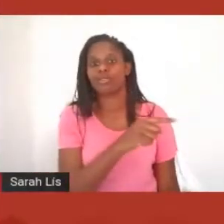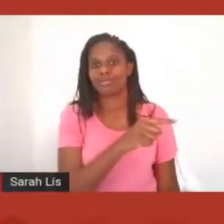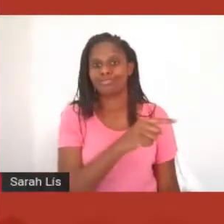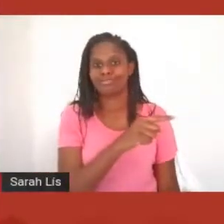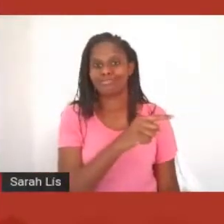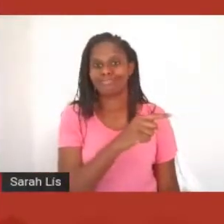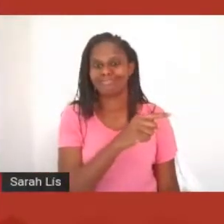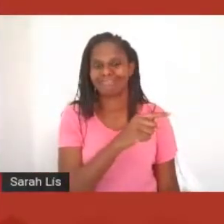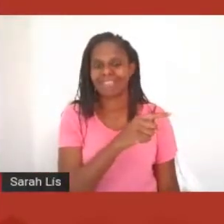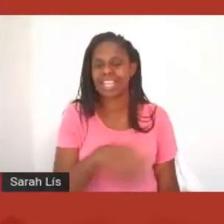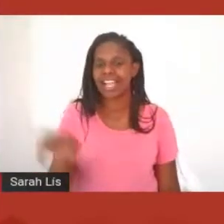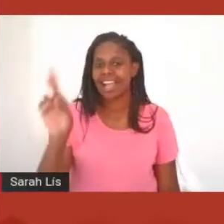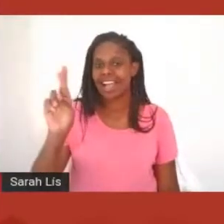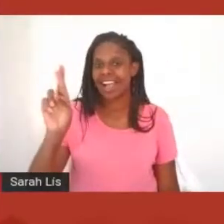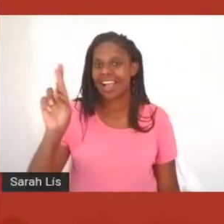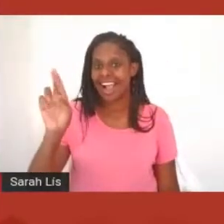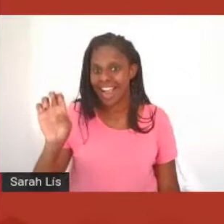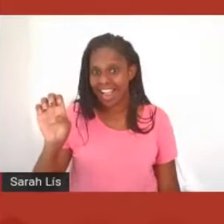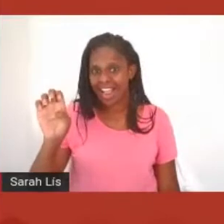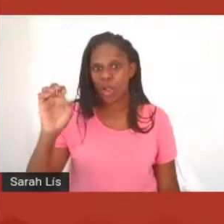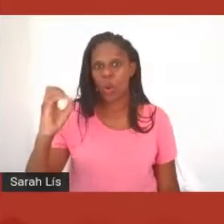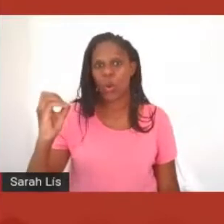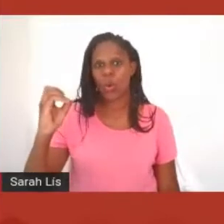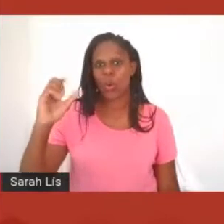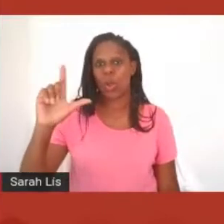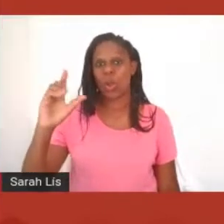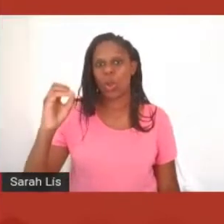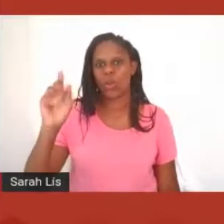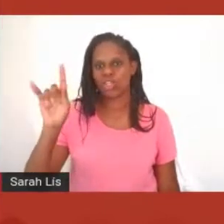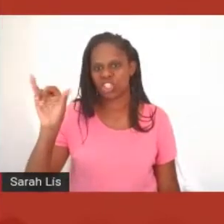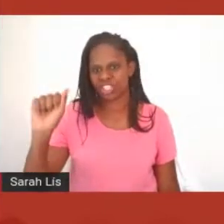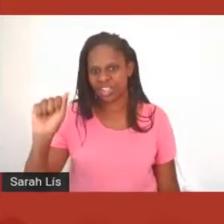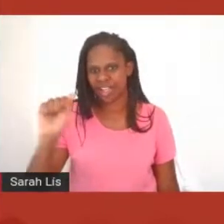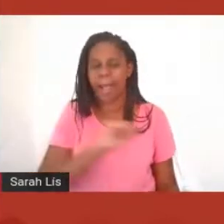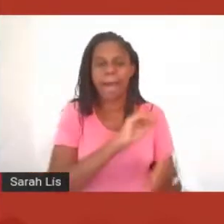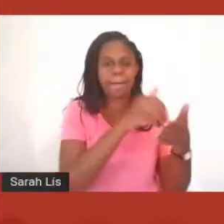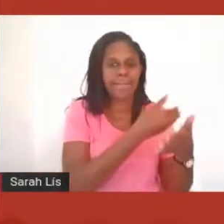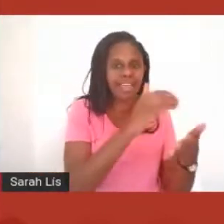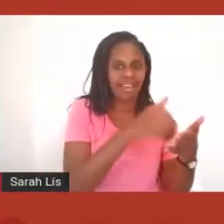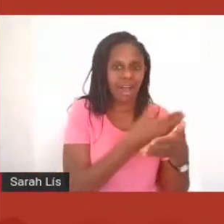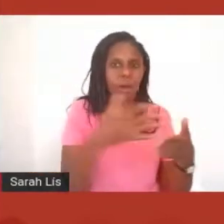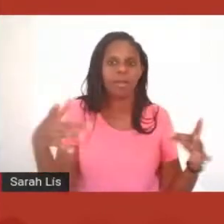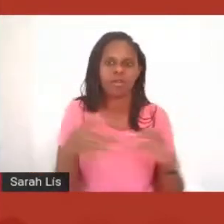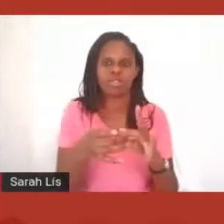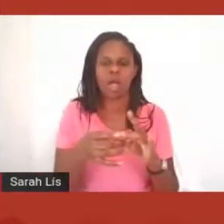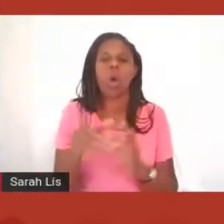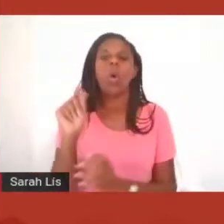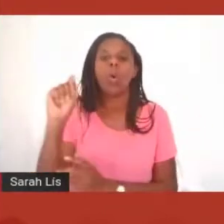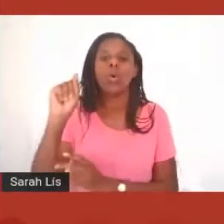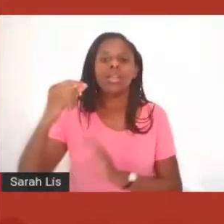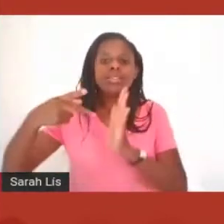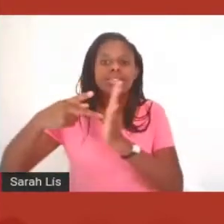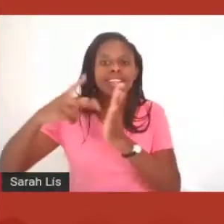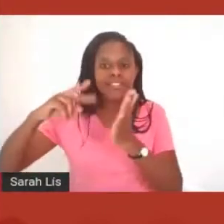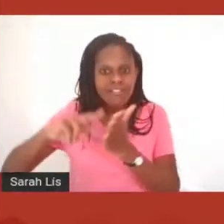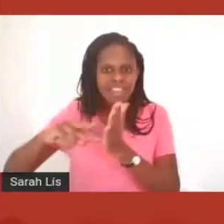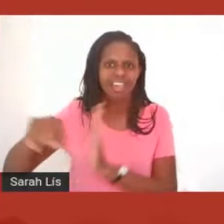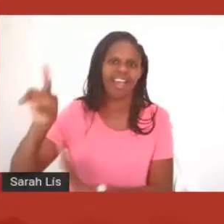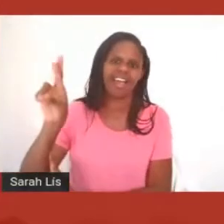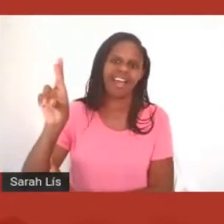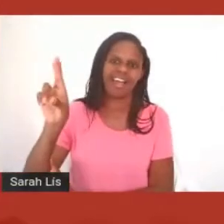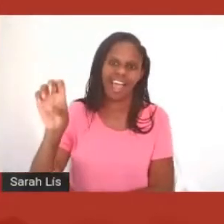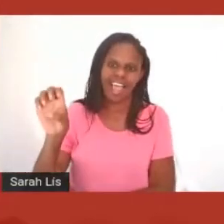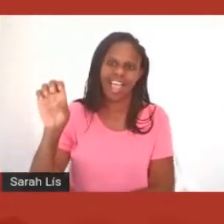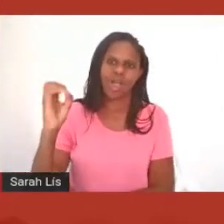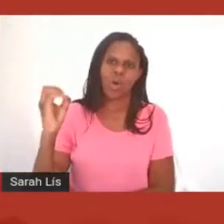mingau com a reologia, né? Que é o que ela falou. Então, a gente precisa saber o que é reologia, o que é mingau e quem é mingau,